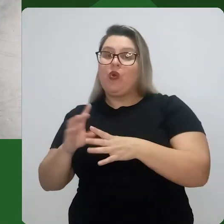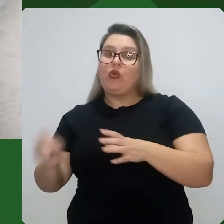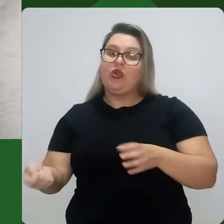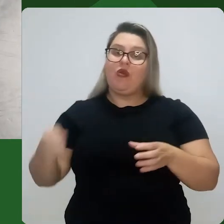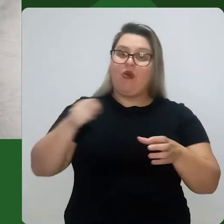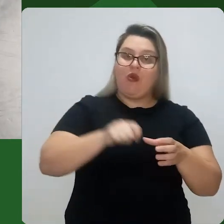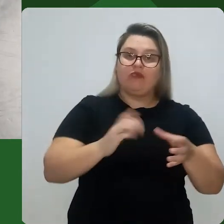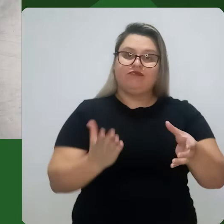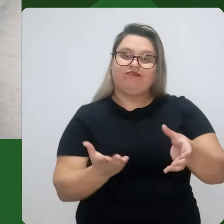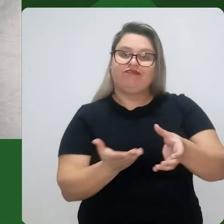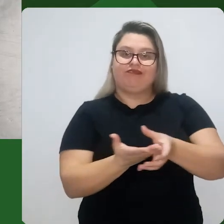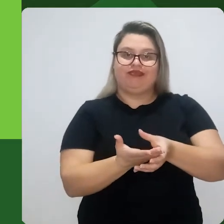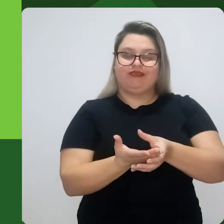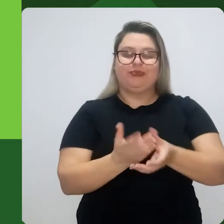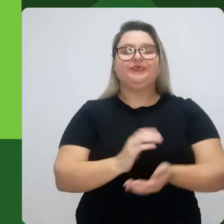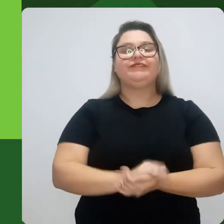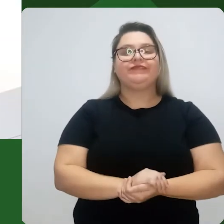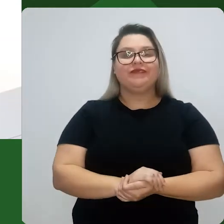no recheio.